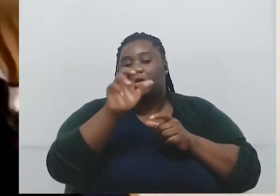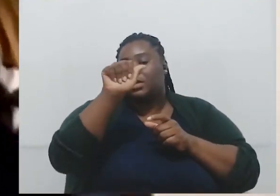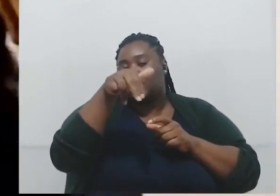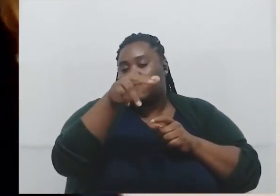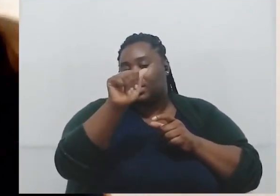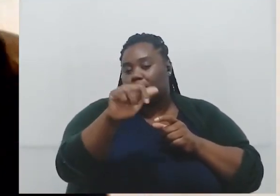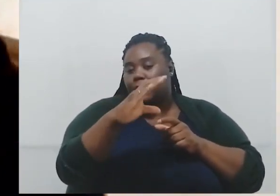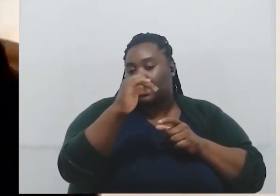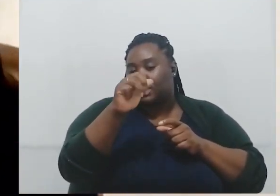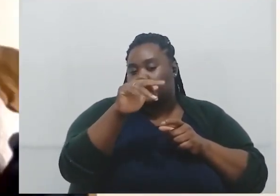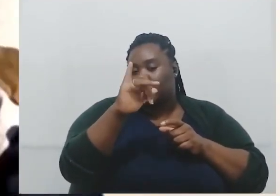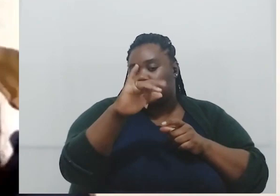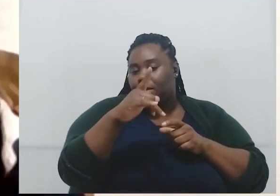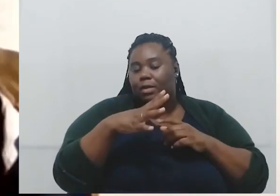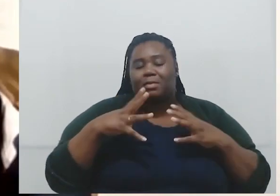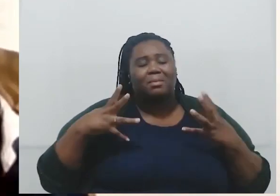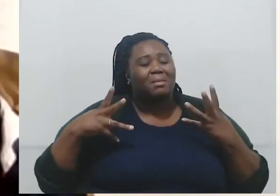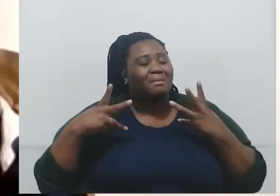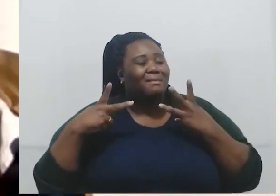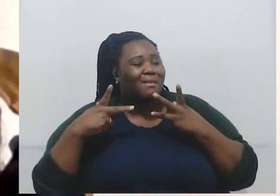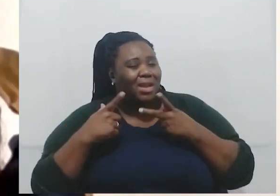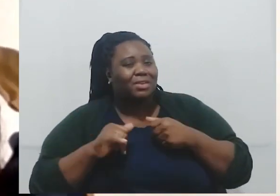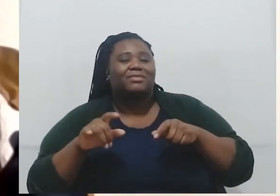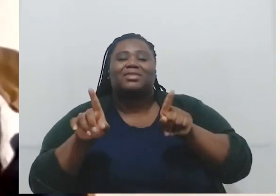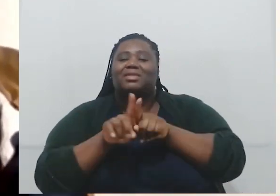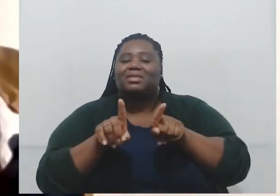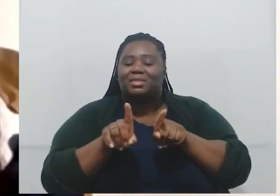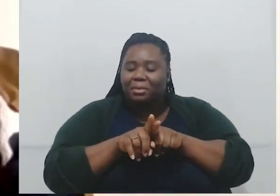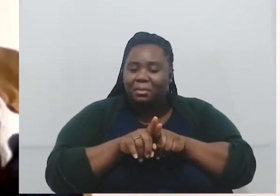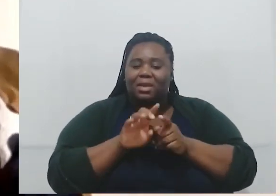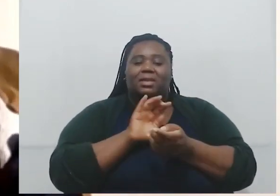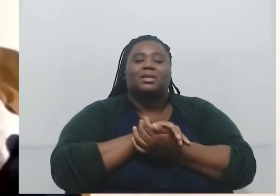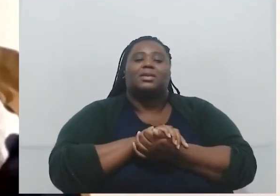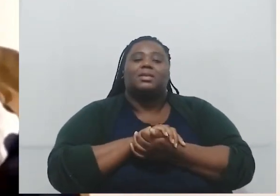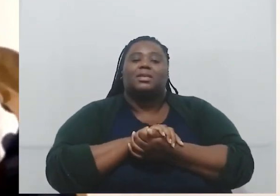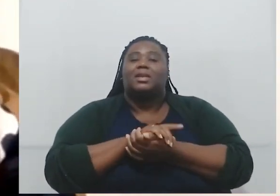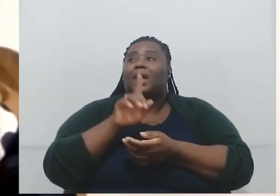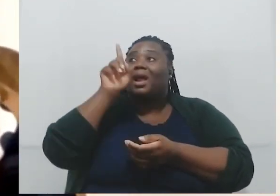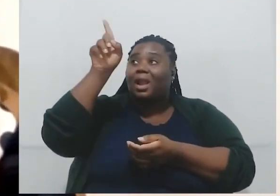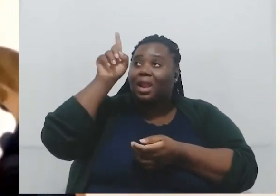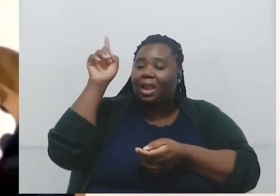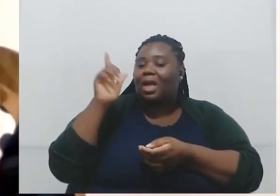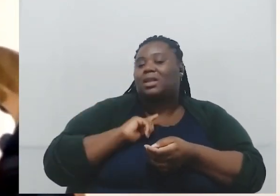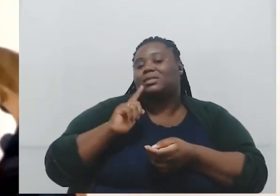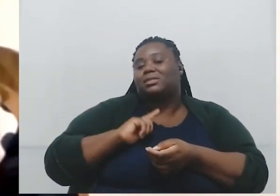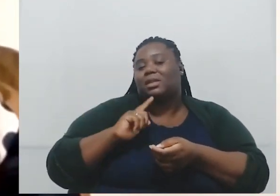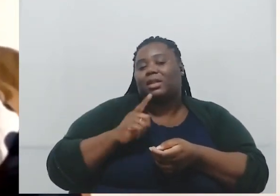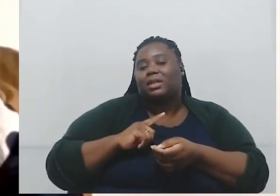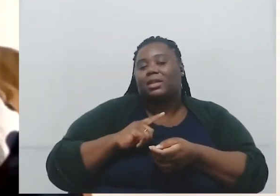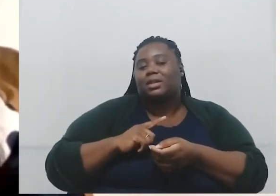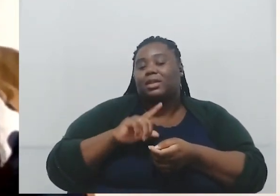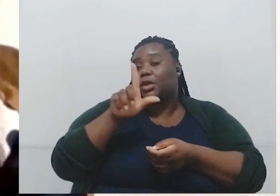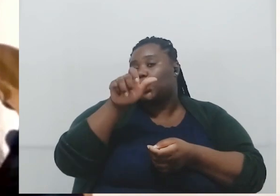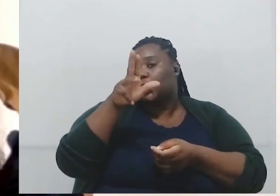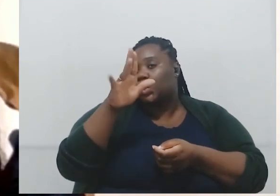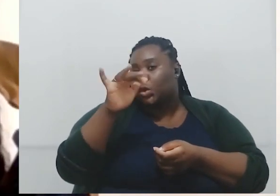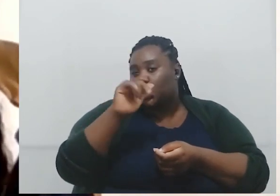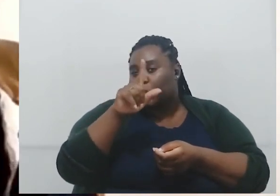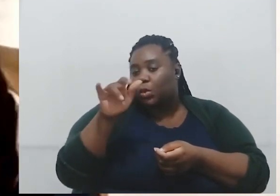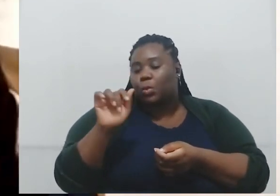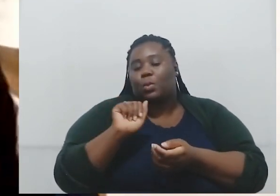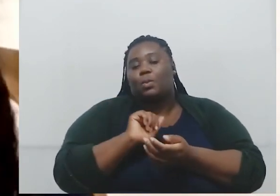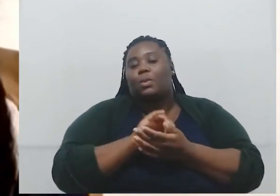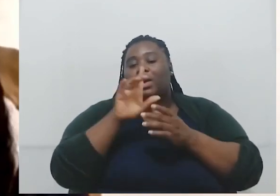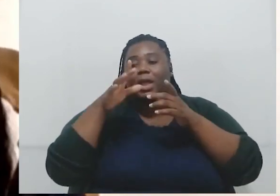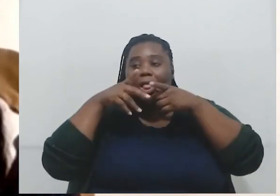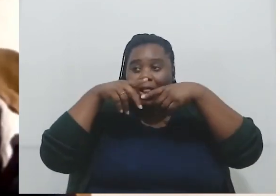da cena também. Lá na aldeia nós temos Luan Apicá, que é um grande linguista, né? Ele tem feito a tradução